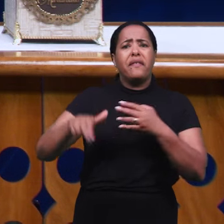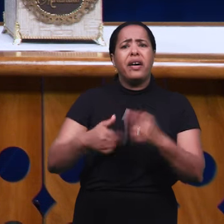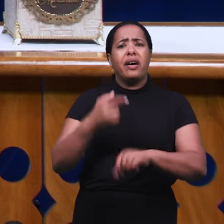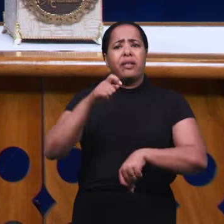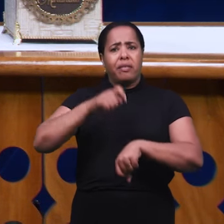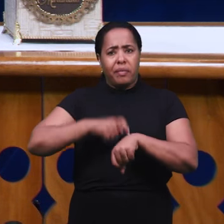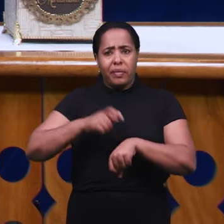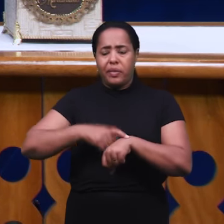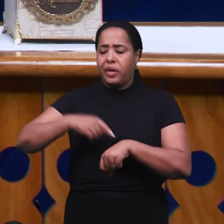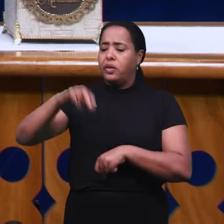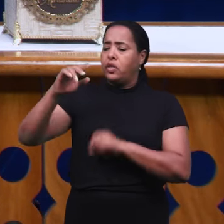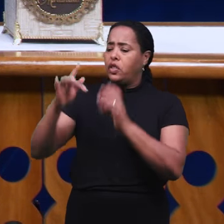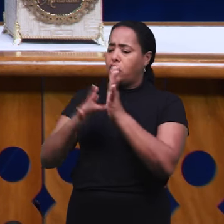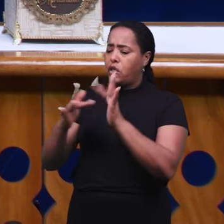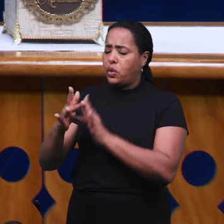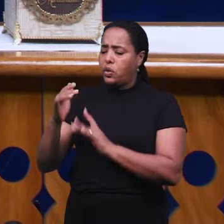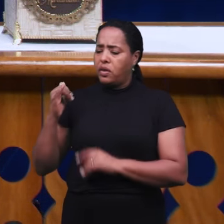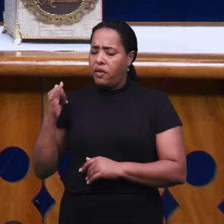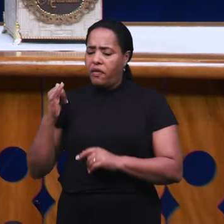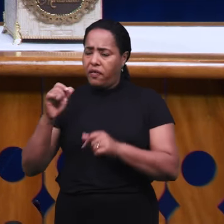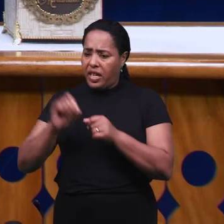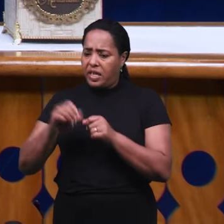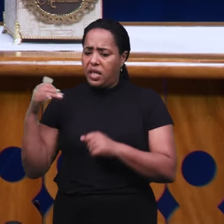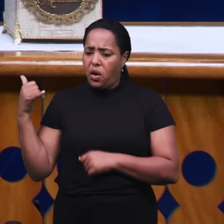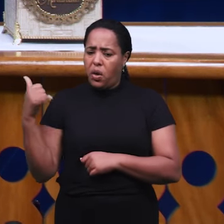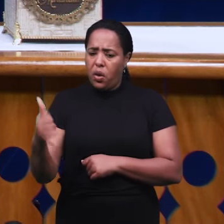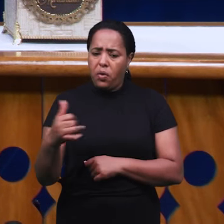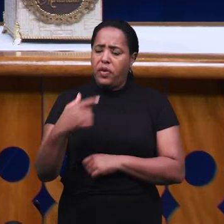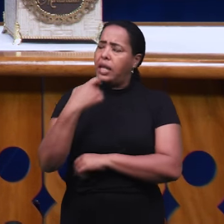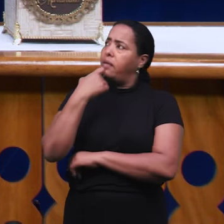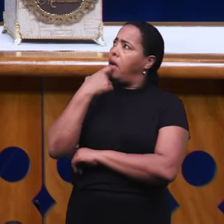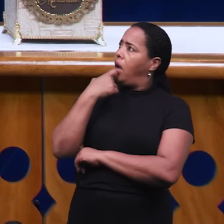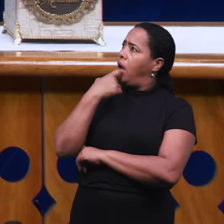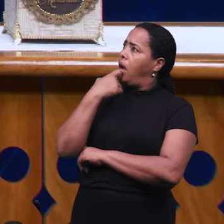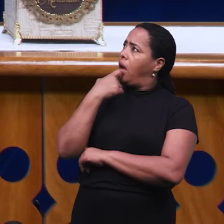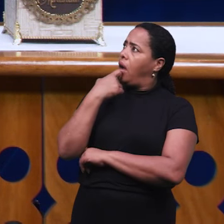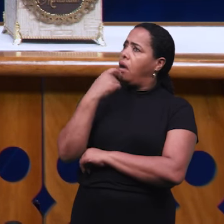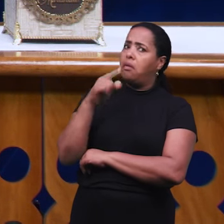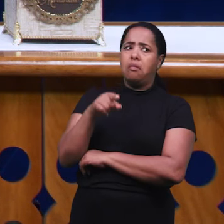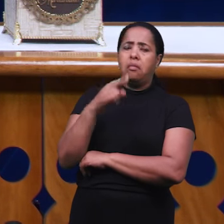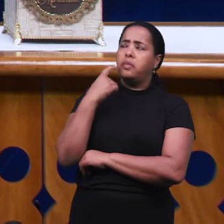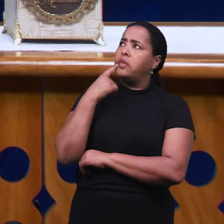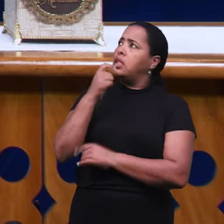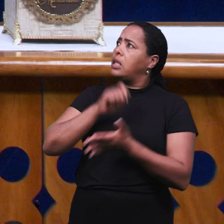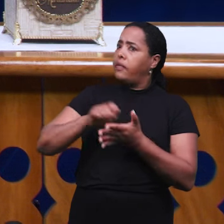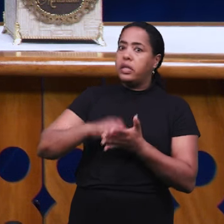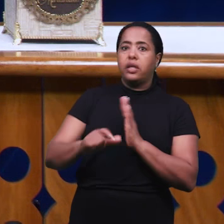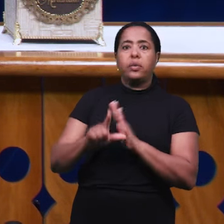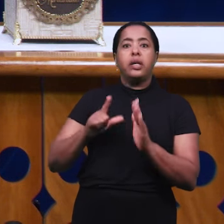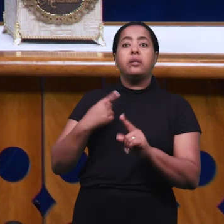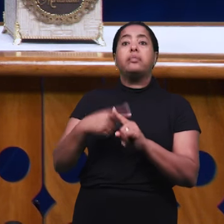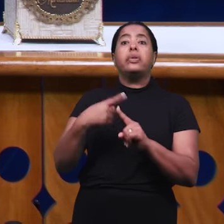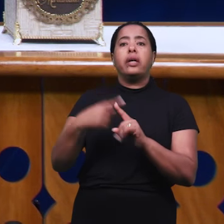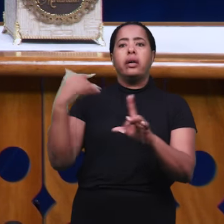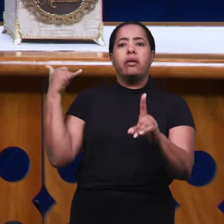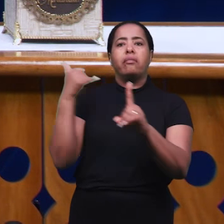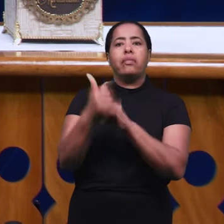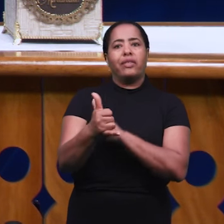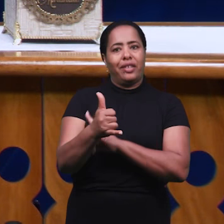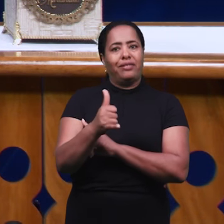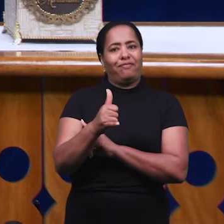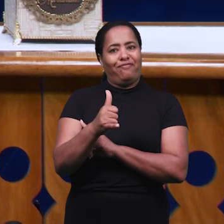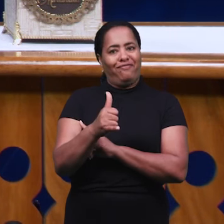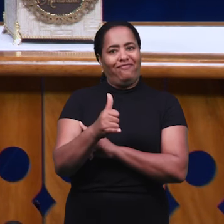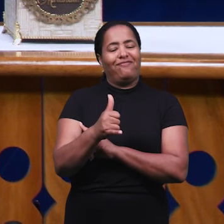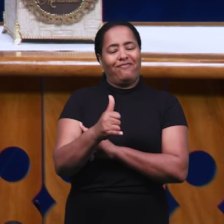acontecia, Jesus fazia algo, falava algo, ele não, isso já estava escrito antes, era profético, porque aquilo era profético.